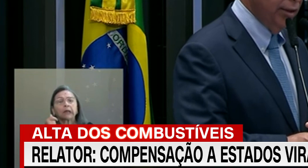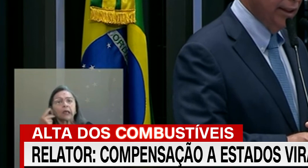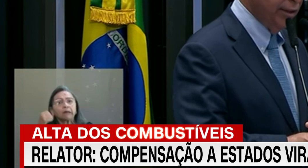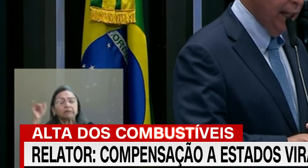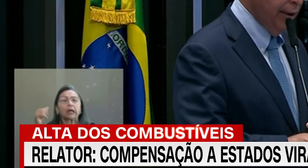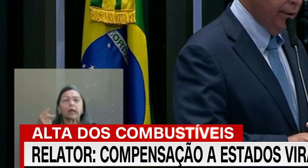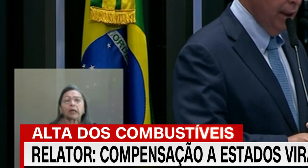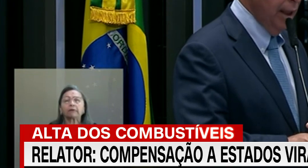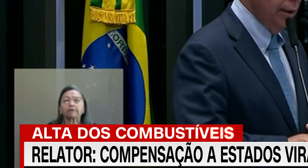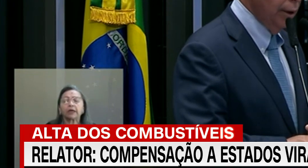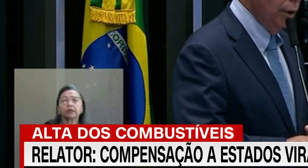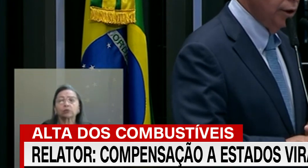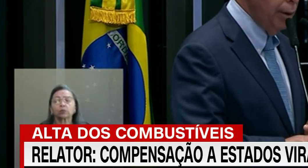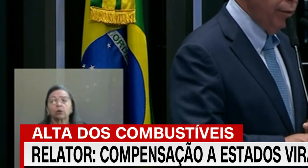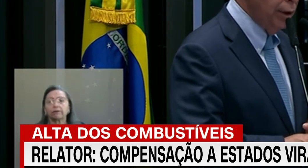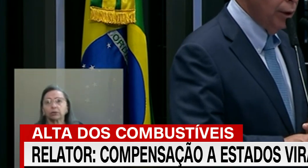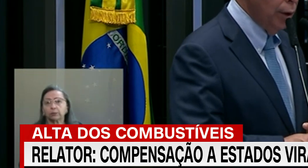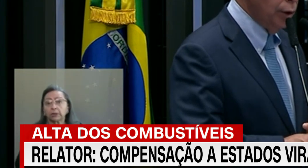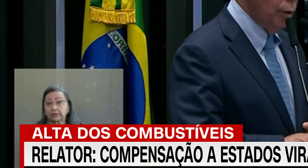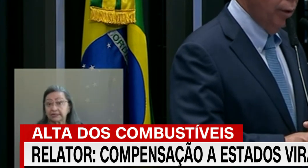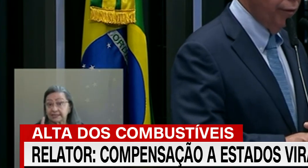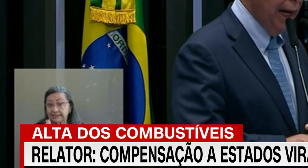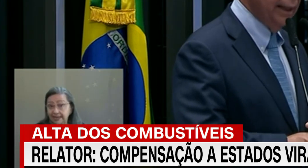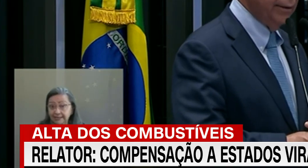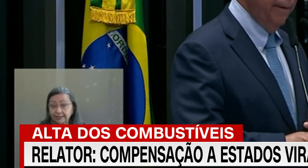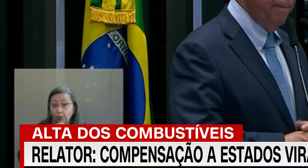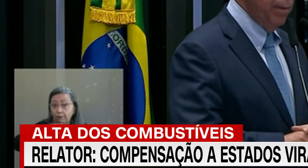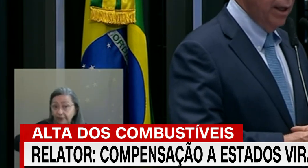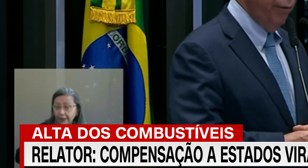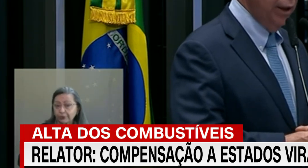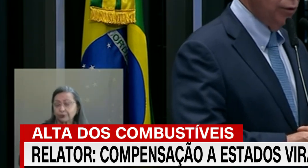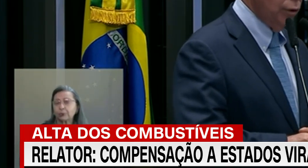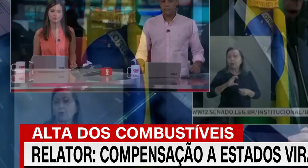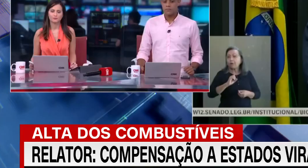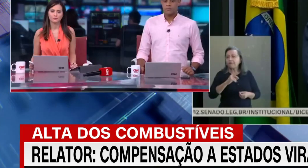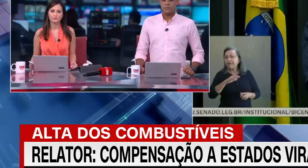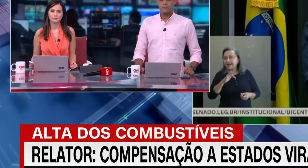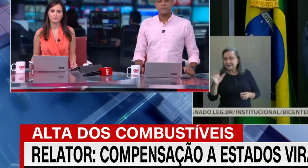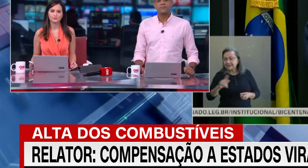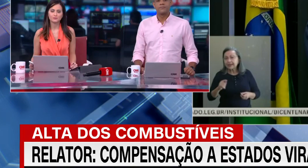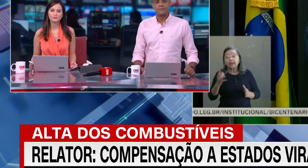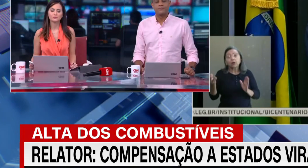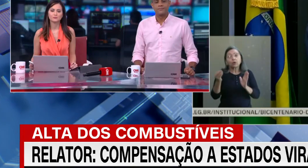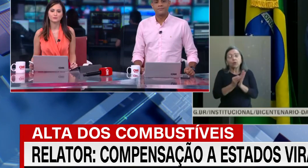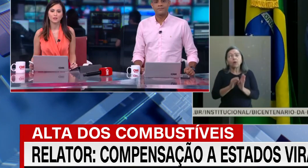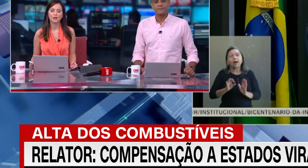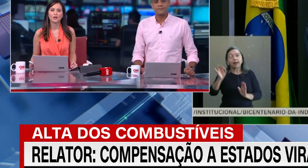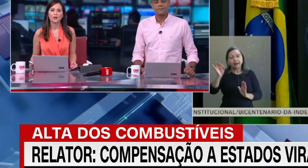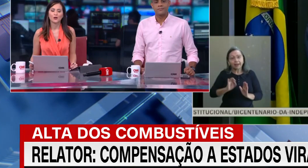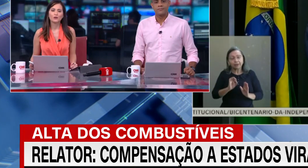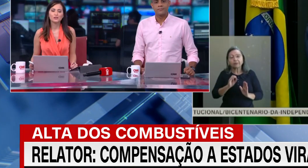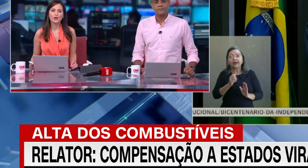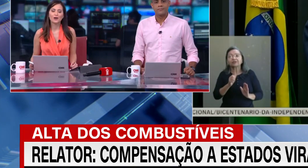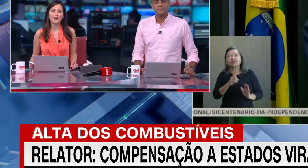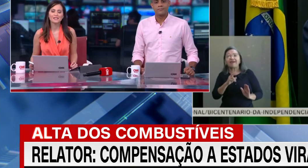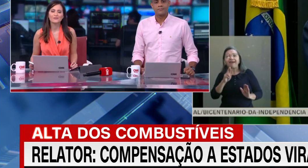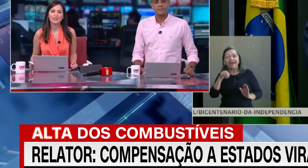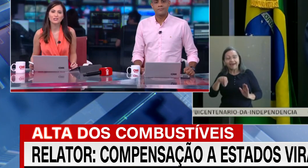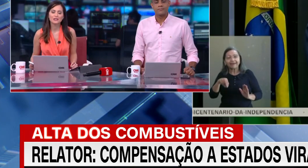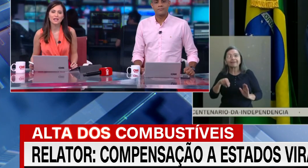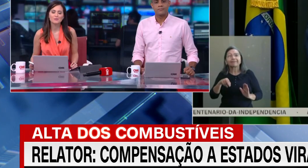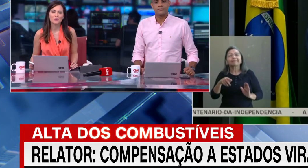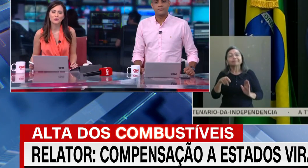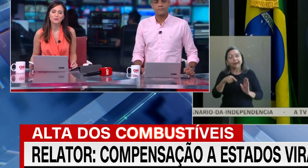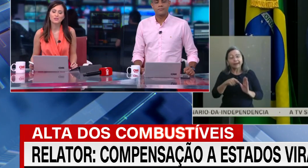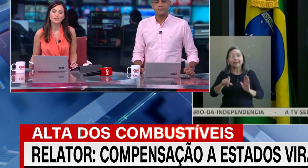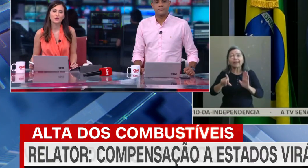número 16 de 2022 do CONFAS, que fixou a alíquota de renda determinada. 11